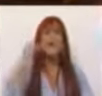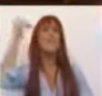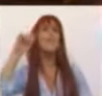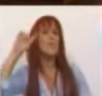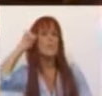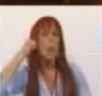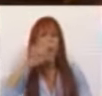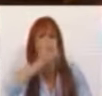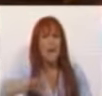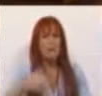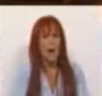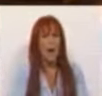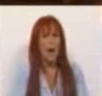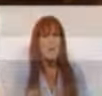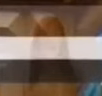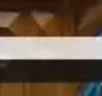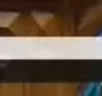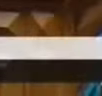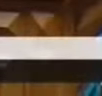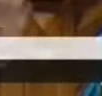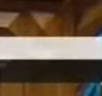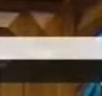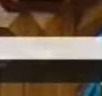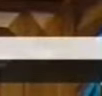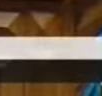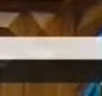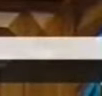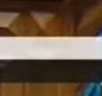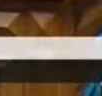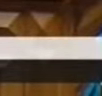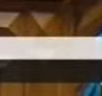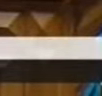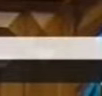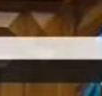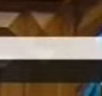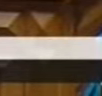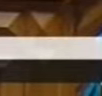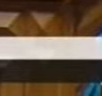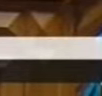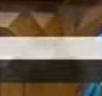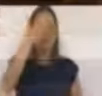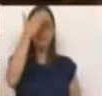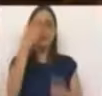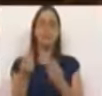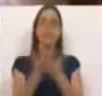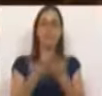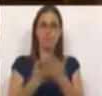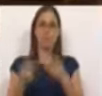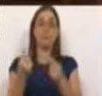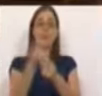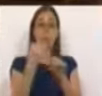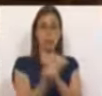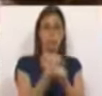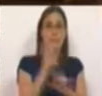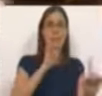futuros danos ambientais. Nós não queremos a destruição de empresas ou de postos de trabalho. Achamos que a atividade económica é importante, mas